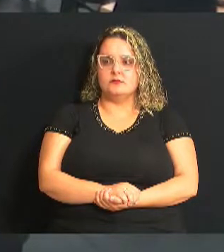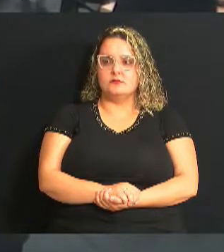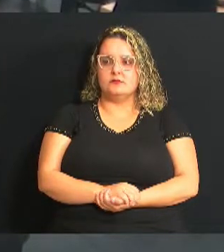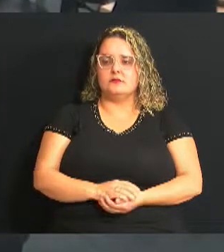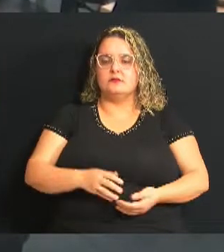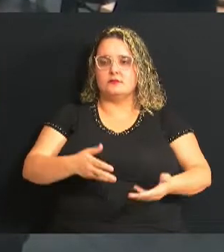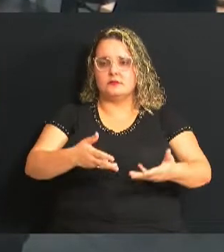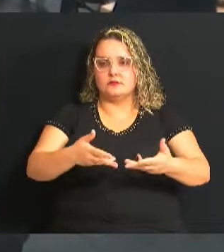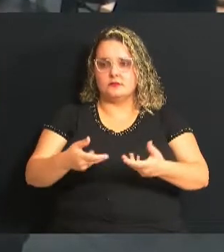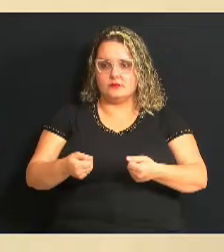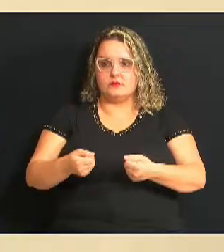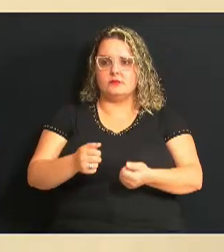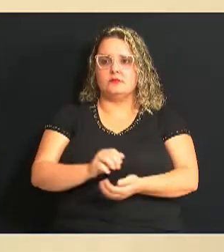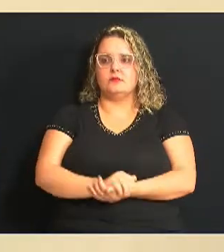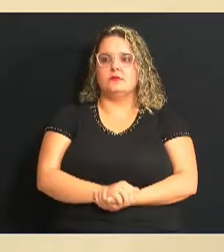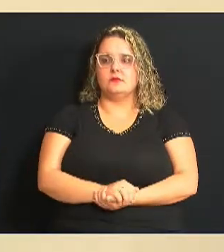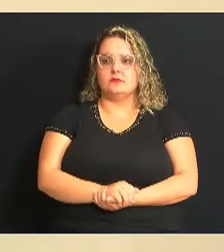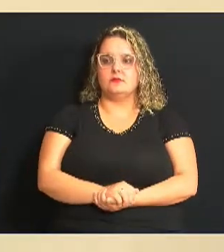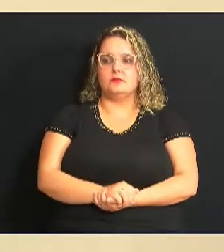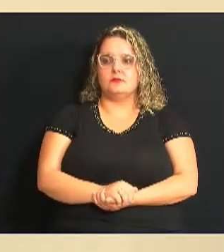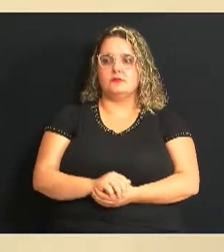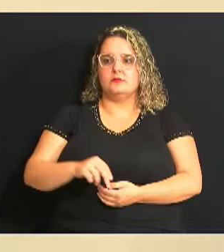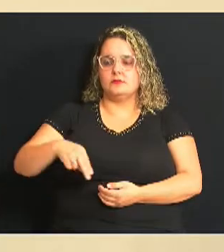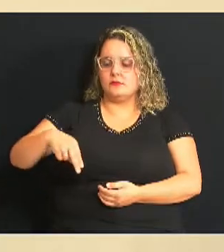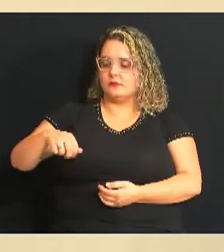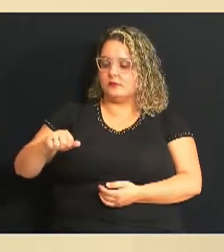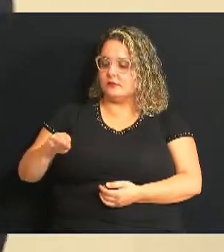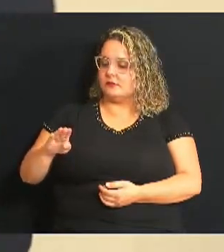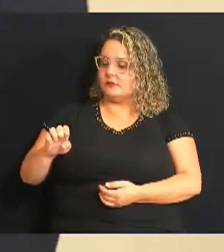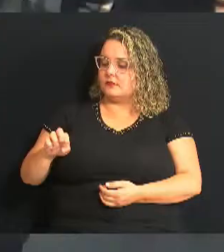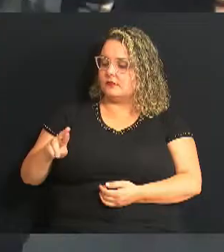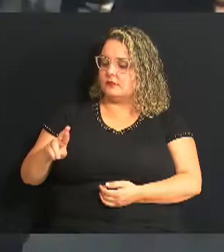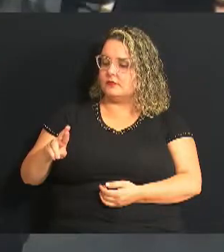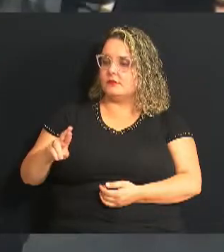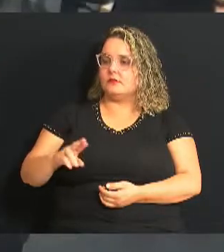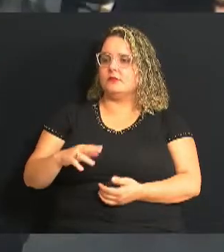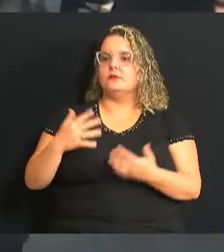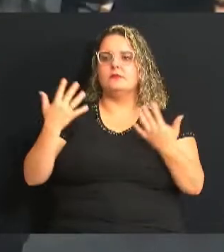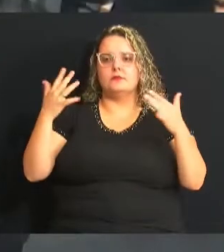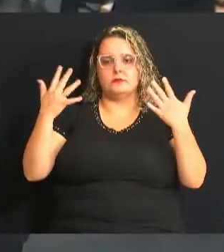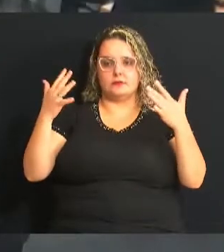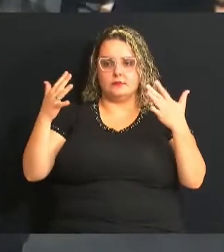Convidamos ainda Sr. Naber de Mesquita.